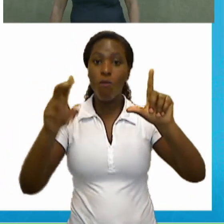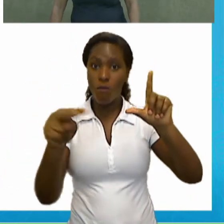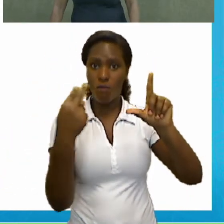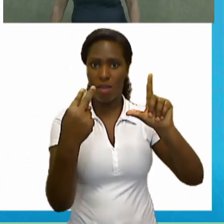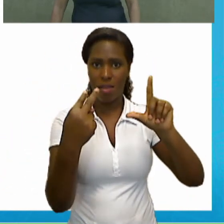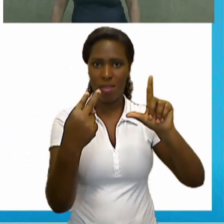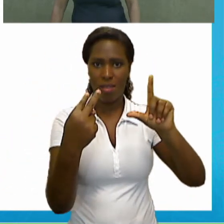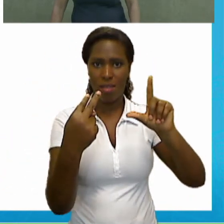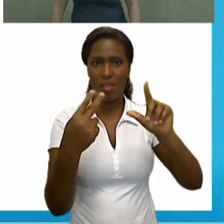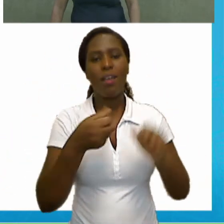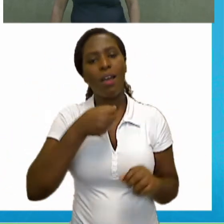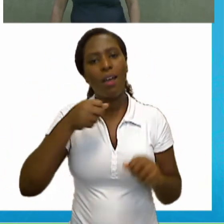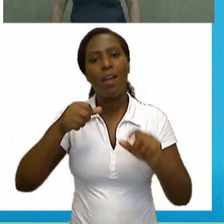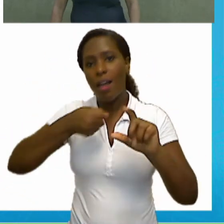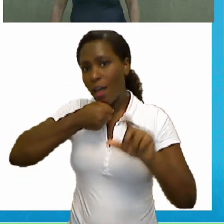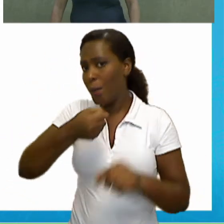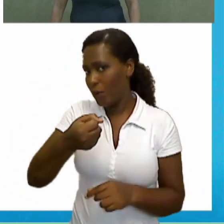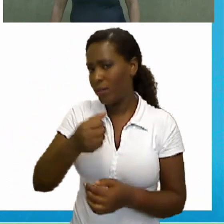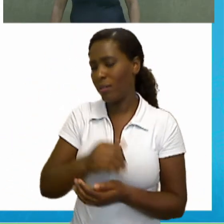texto.